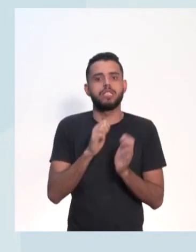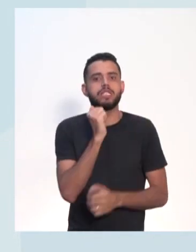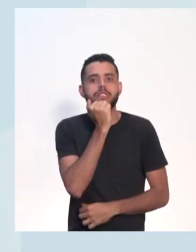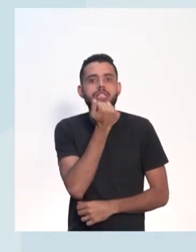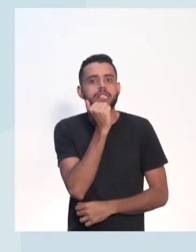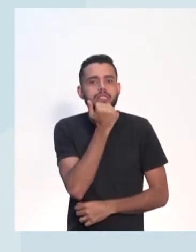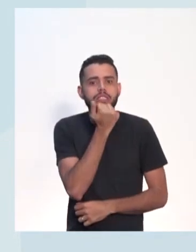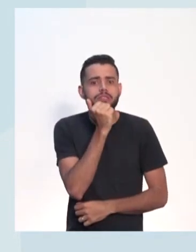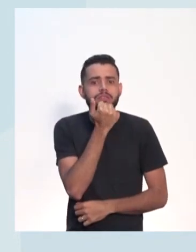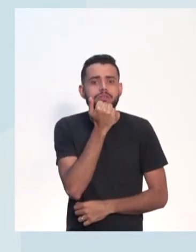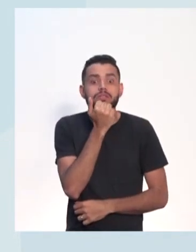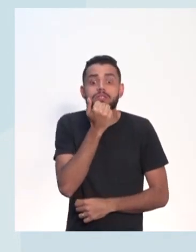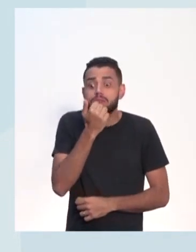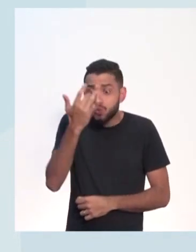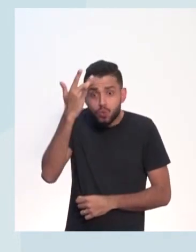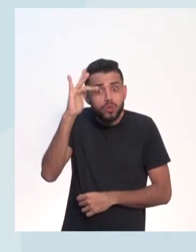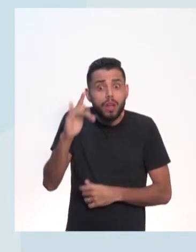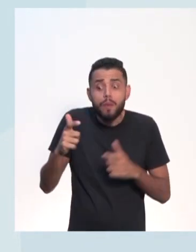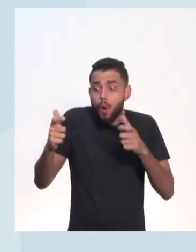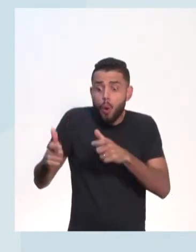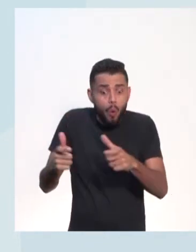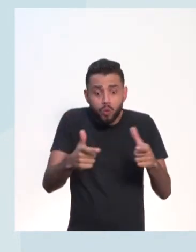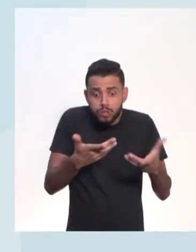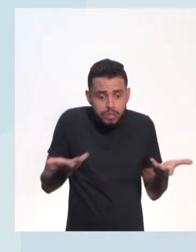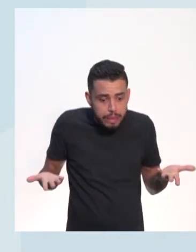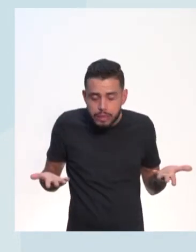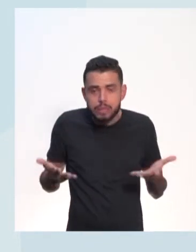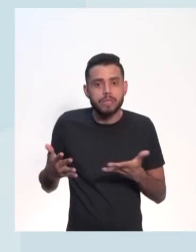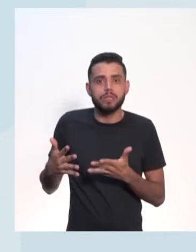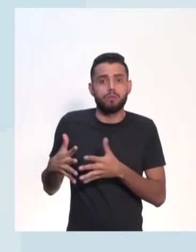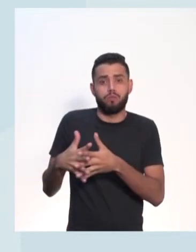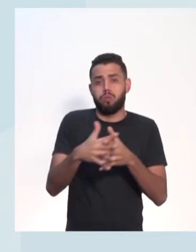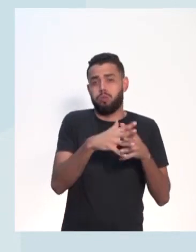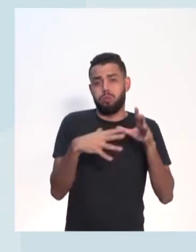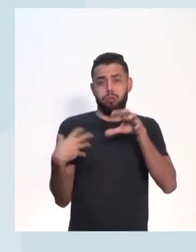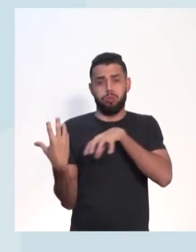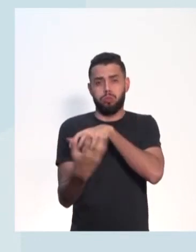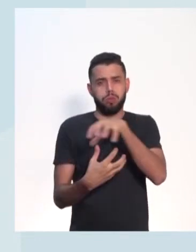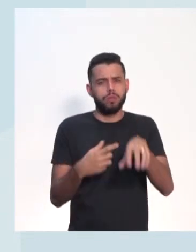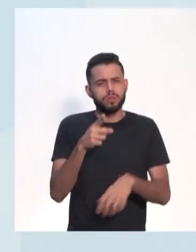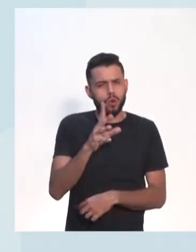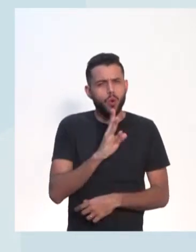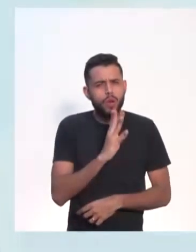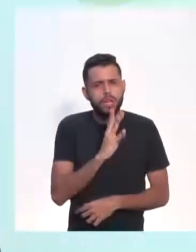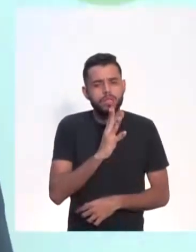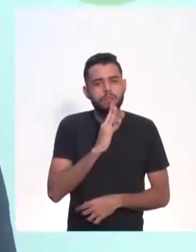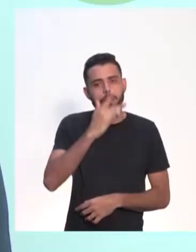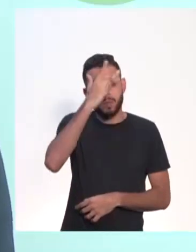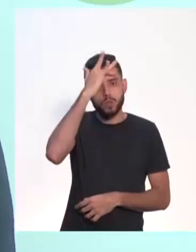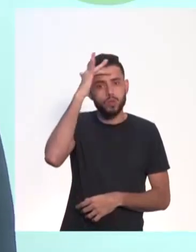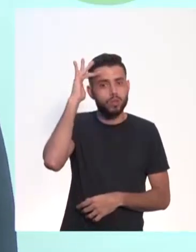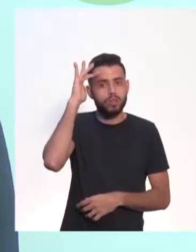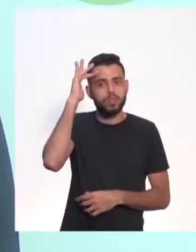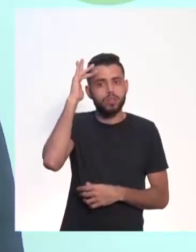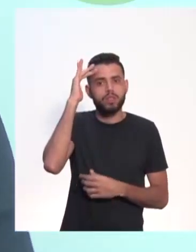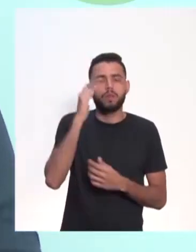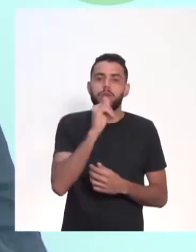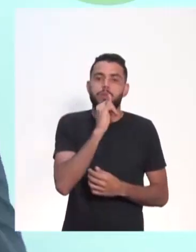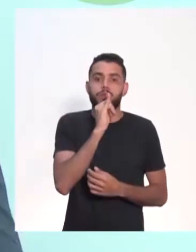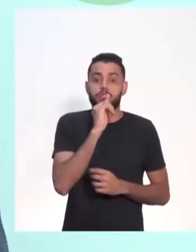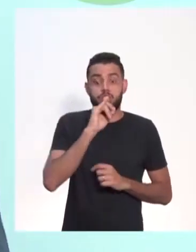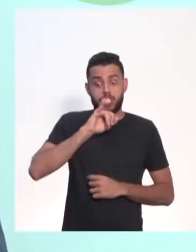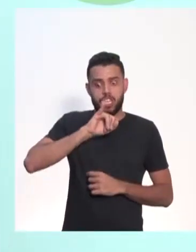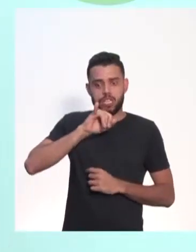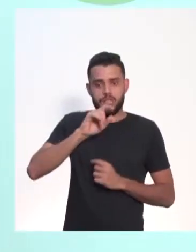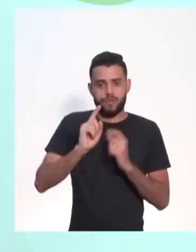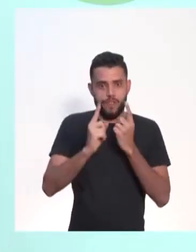não sabe nem onde que ele se encontra. Ah, meu Deus, vocês conhecem alguém que começa o ano com um caderno e, ao